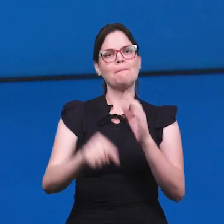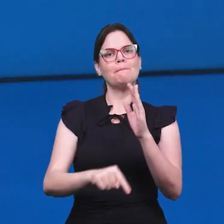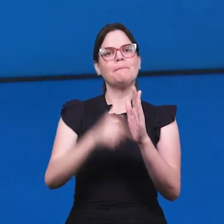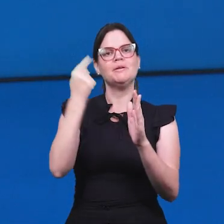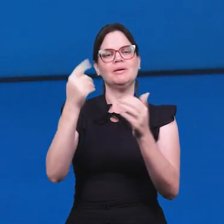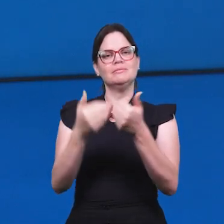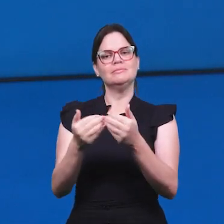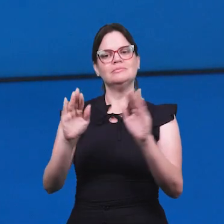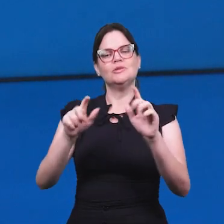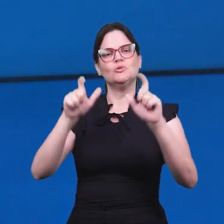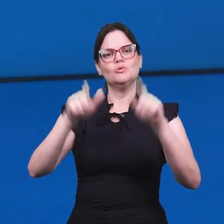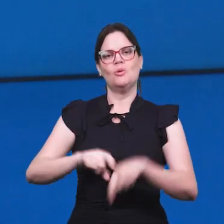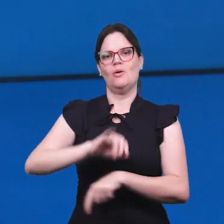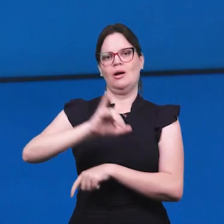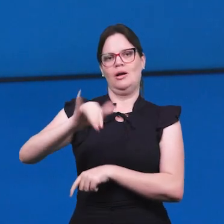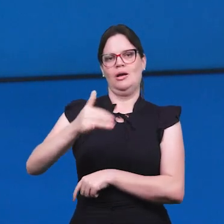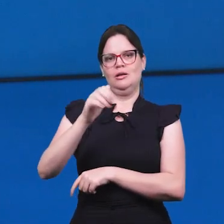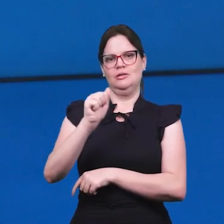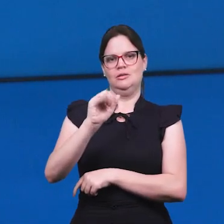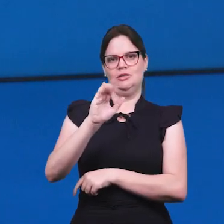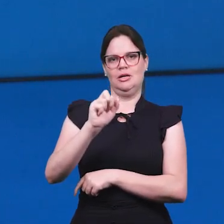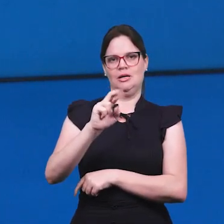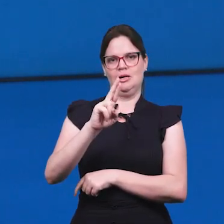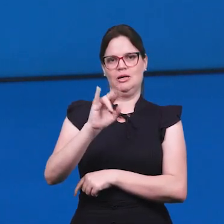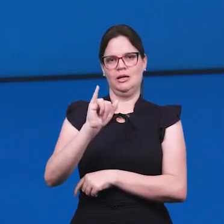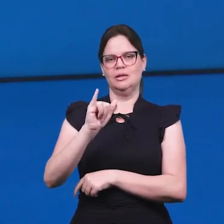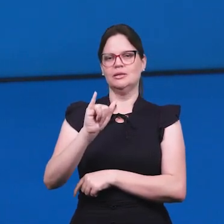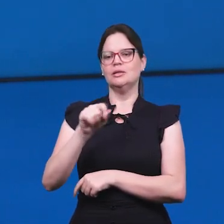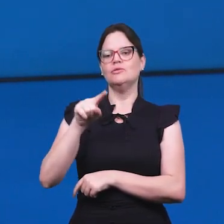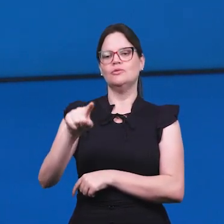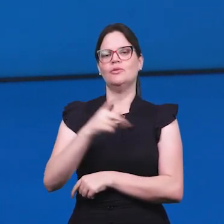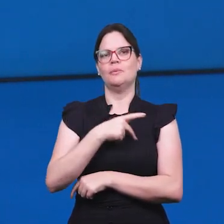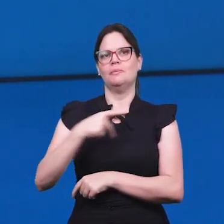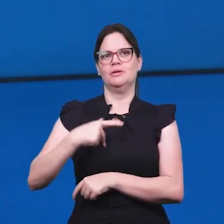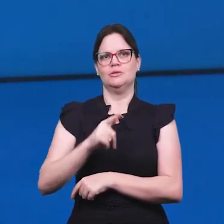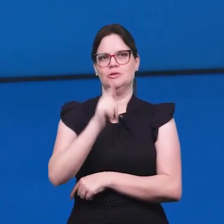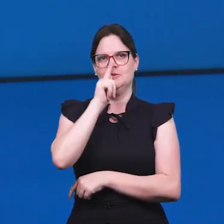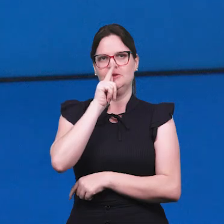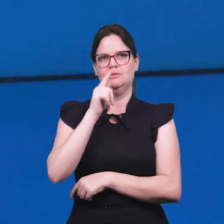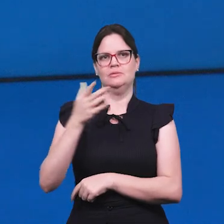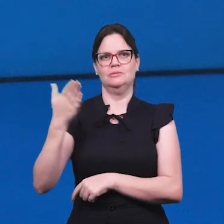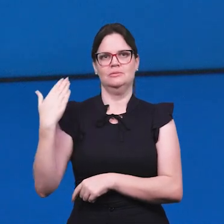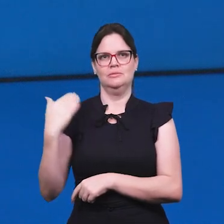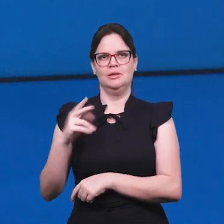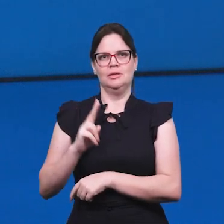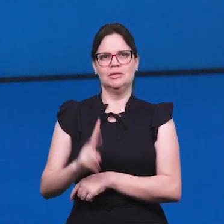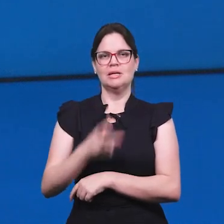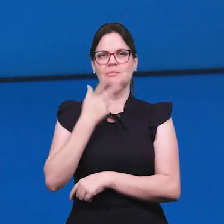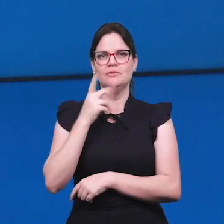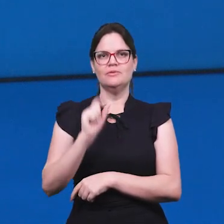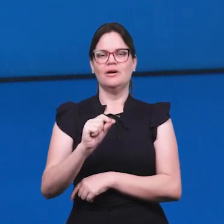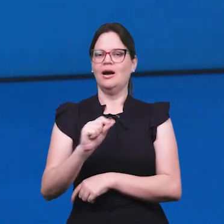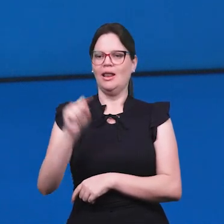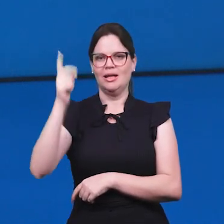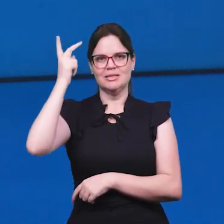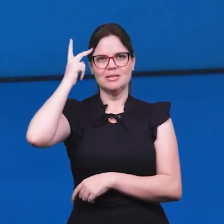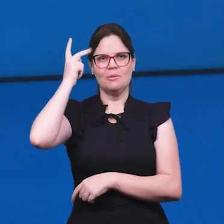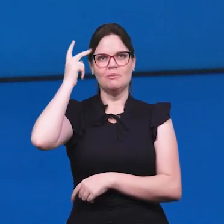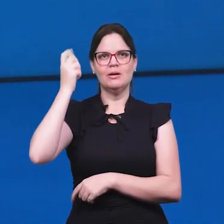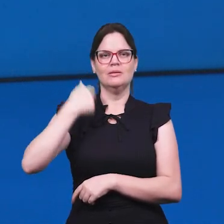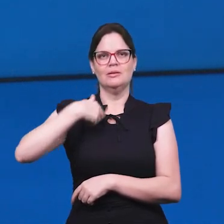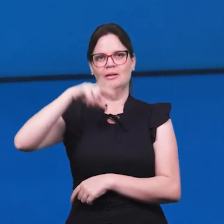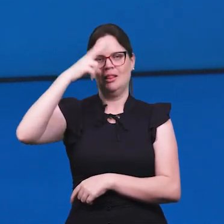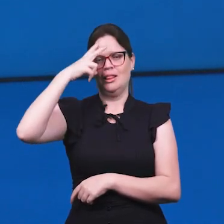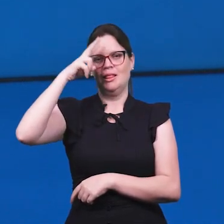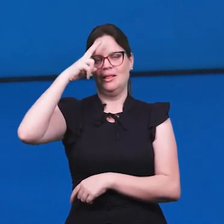igreja em Jacareí. Quem pregou lá na consagração foi o pastor Gilson na época, e sempre que falo em Jacareí, eu me lembro dessa